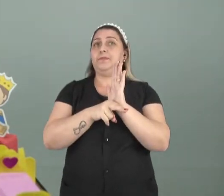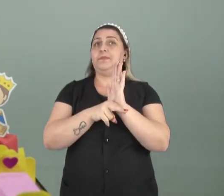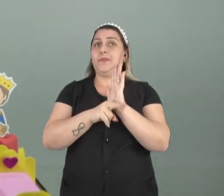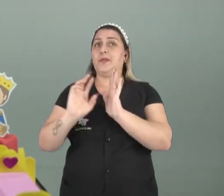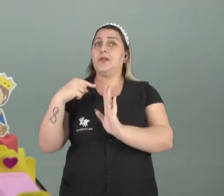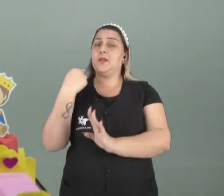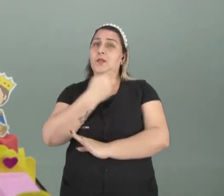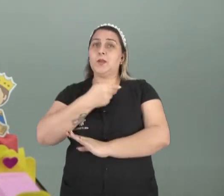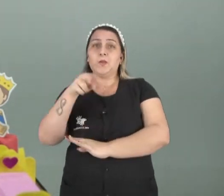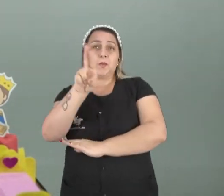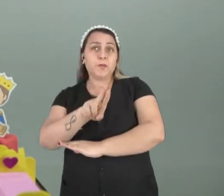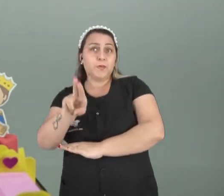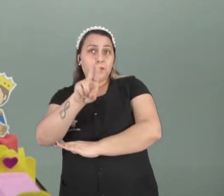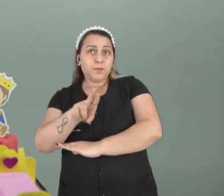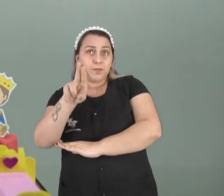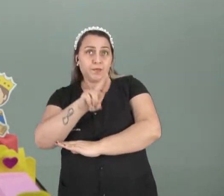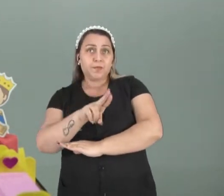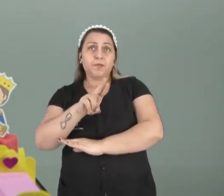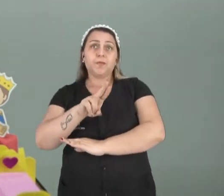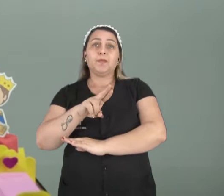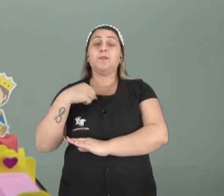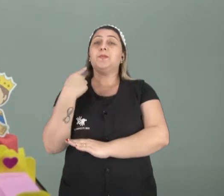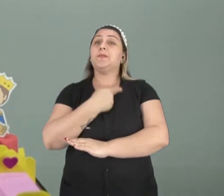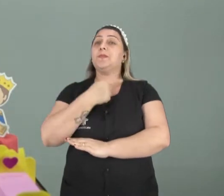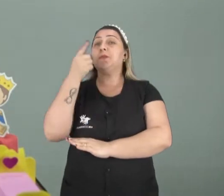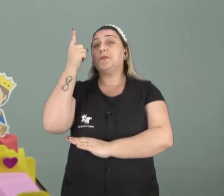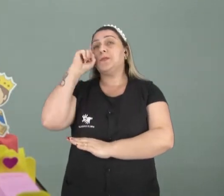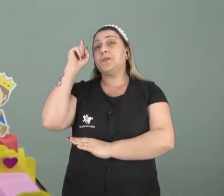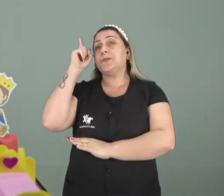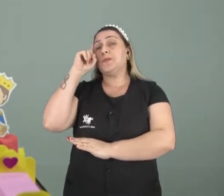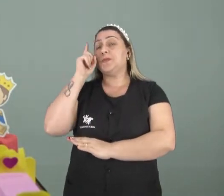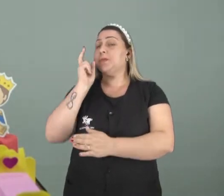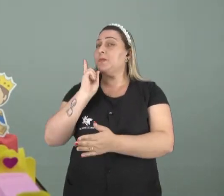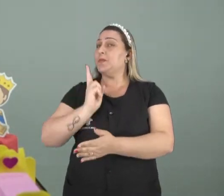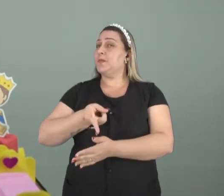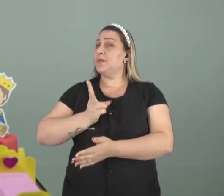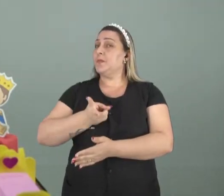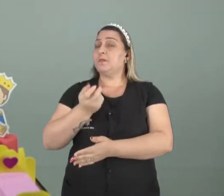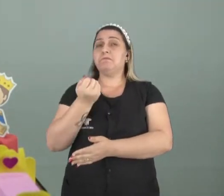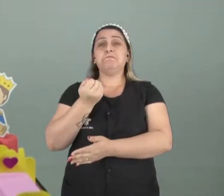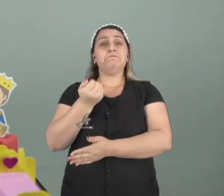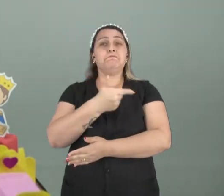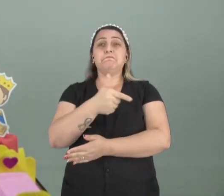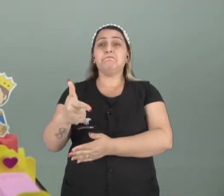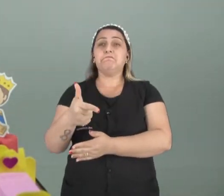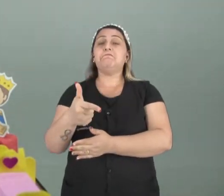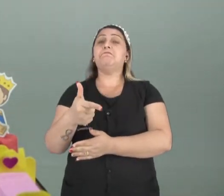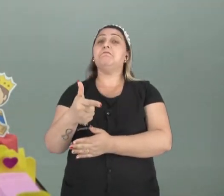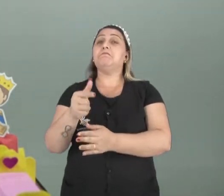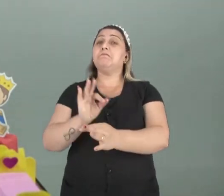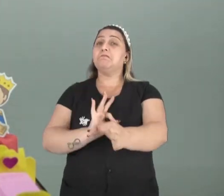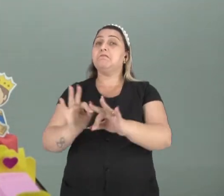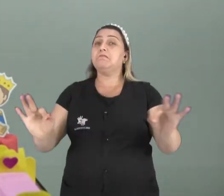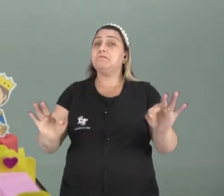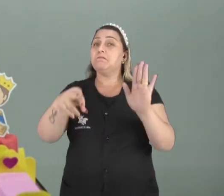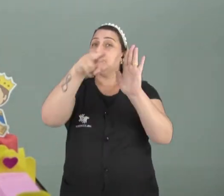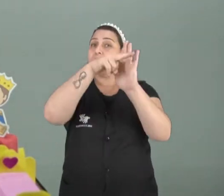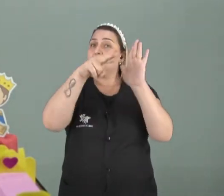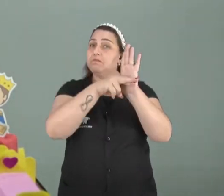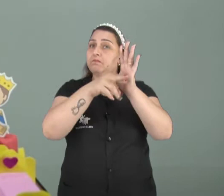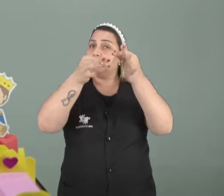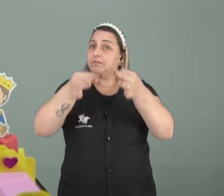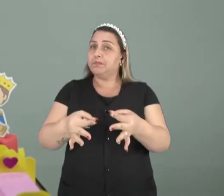que nós utilizamos no nosso dia a dia, sempre que não temos uma medida padronizada,